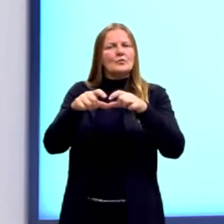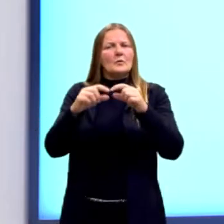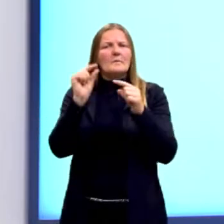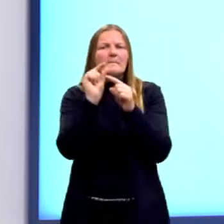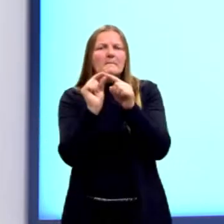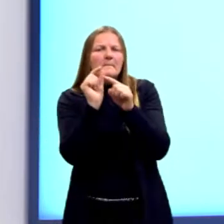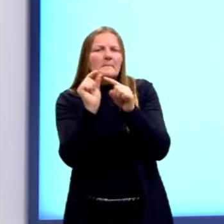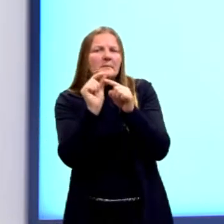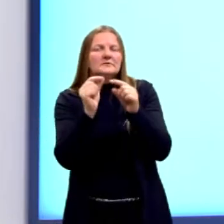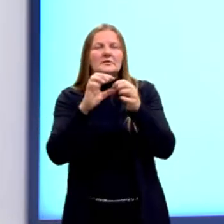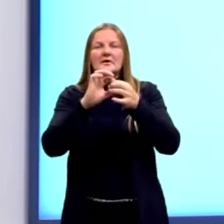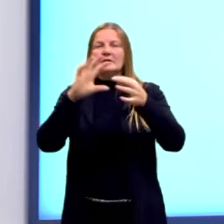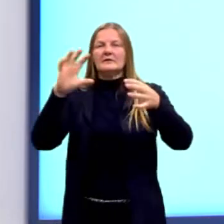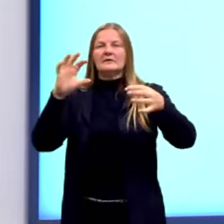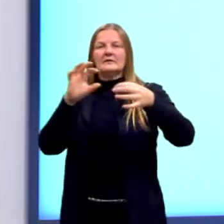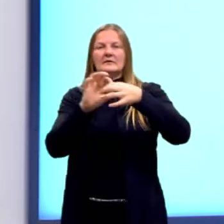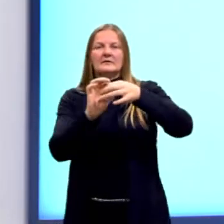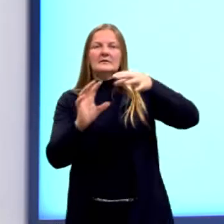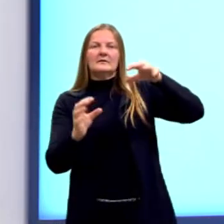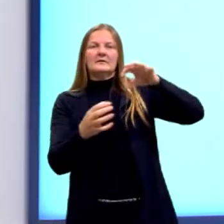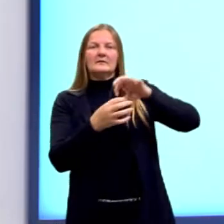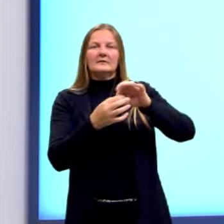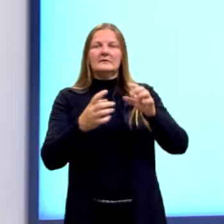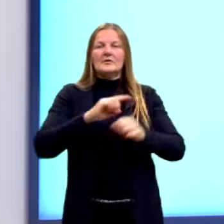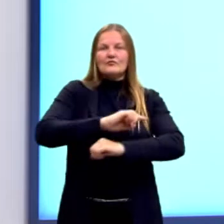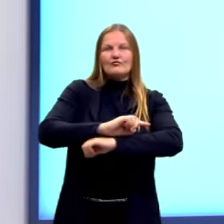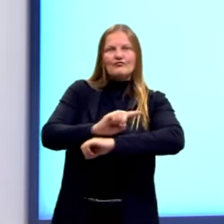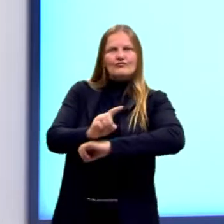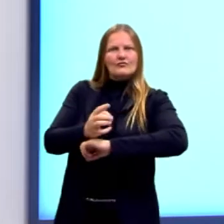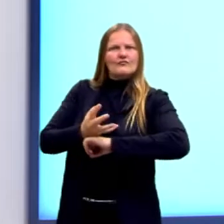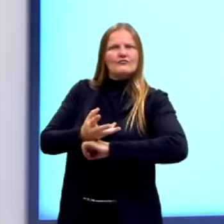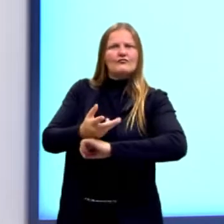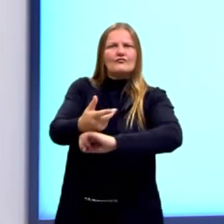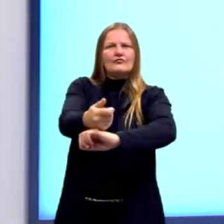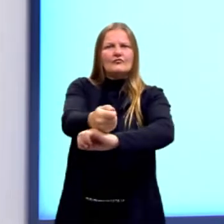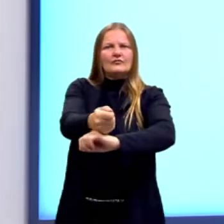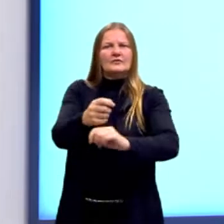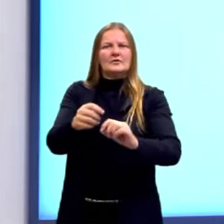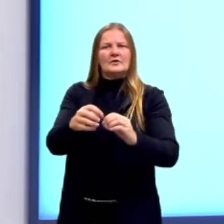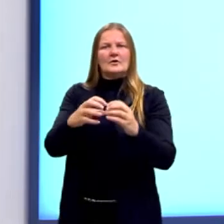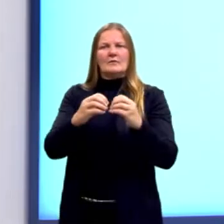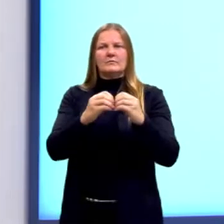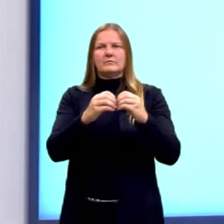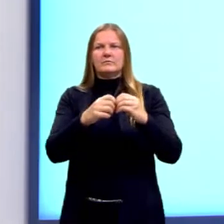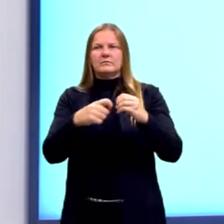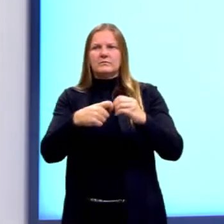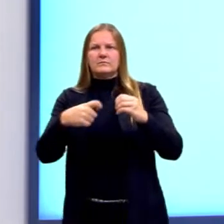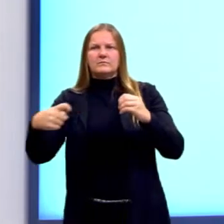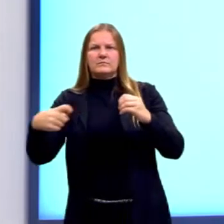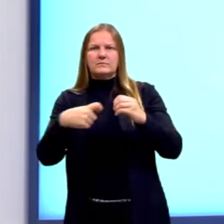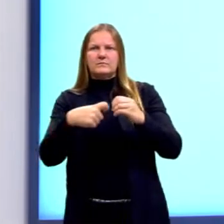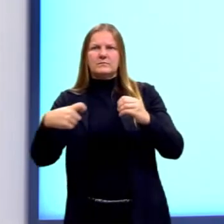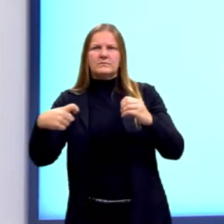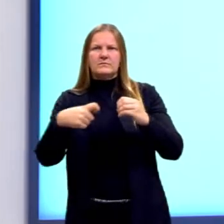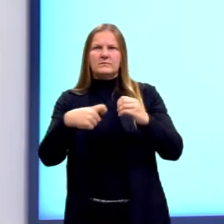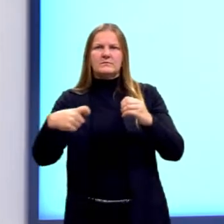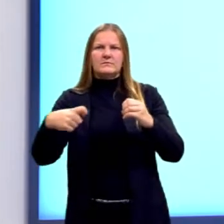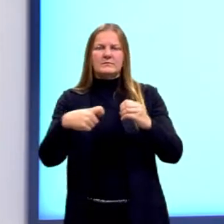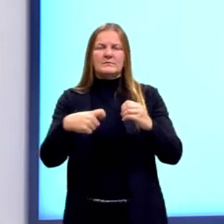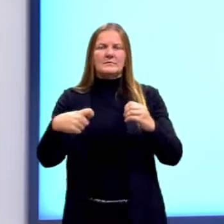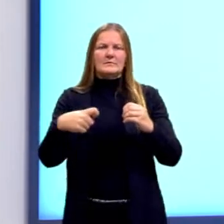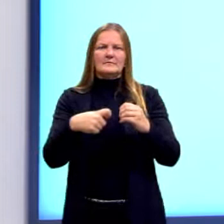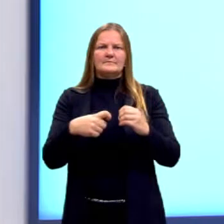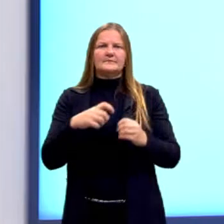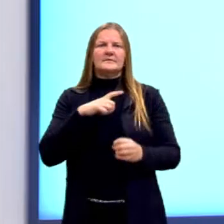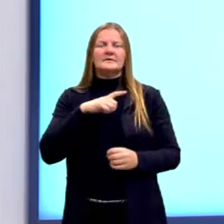a partícula for solta ela acelera se afastando da esfera e sua energia potencial